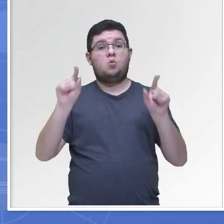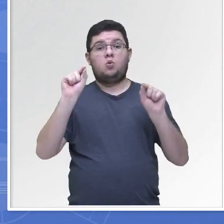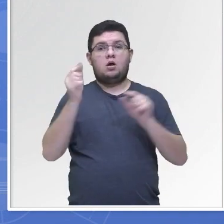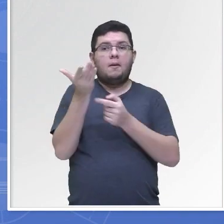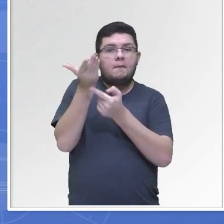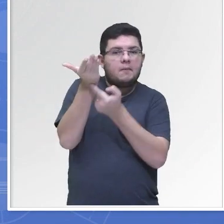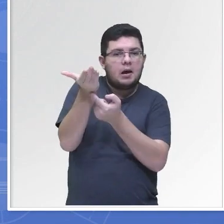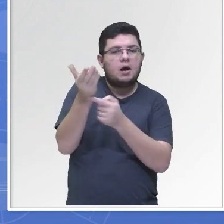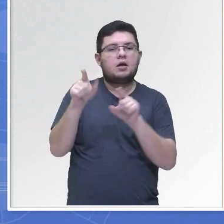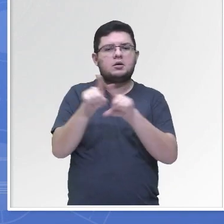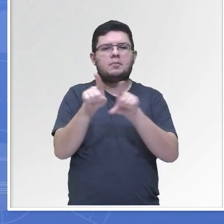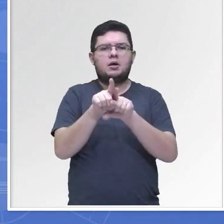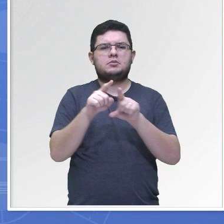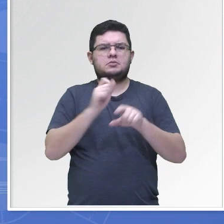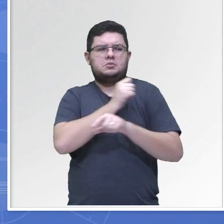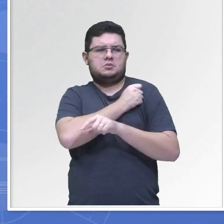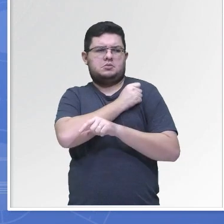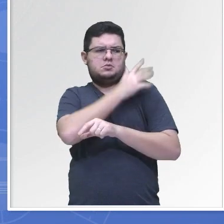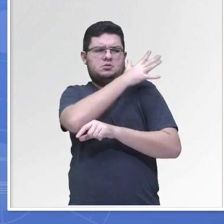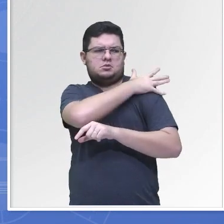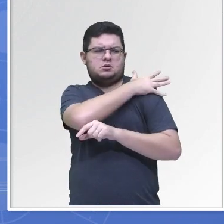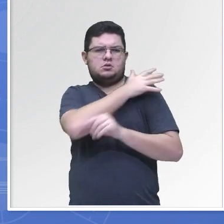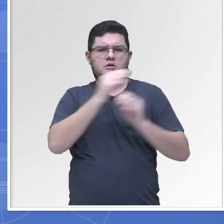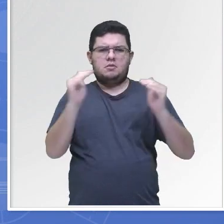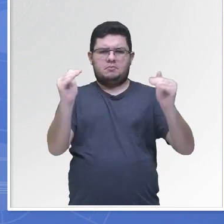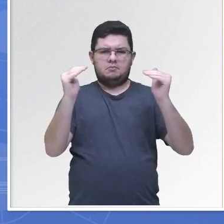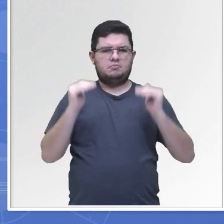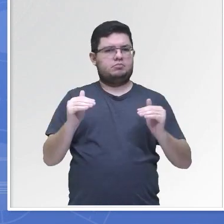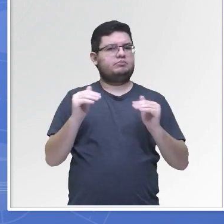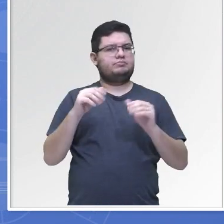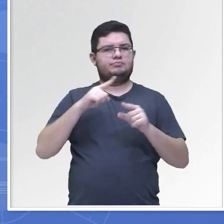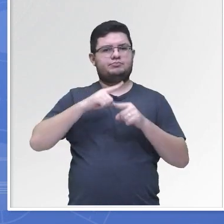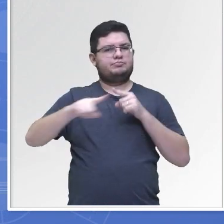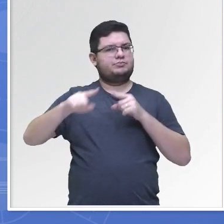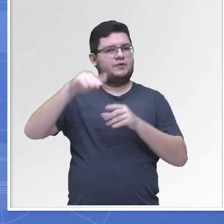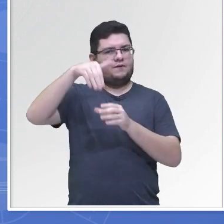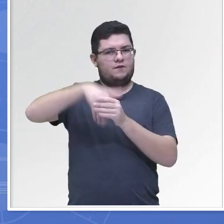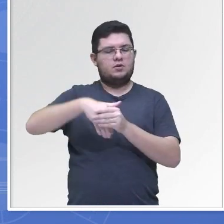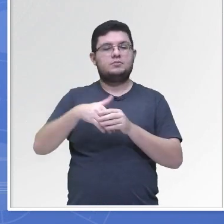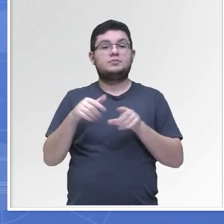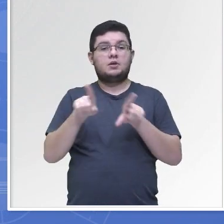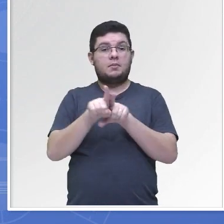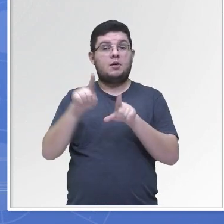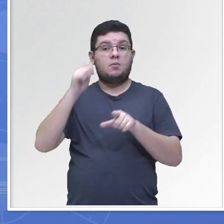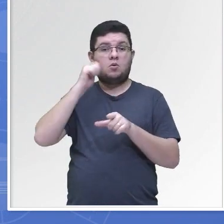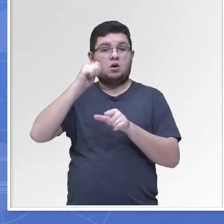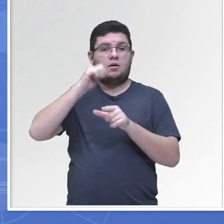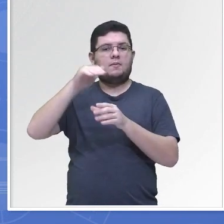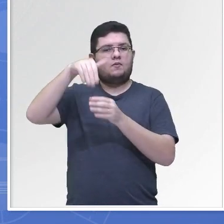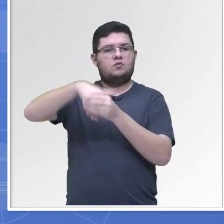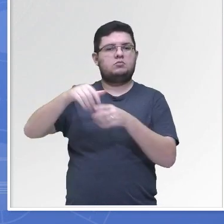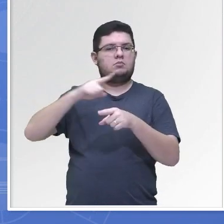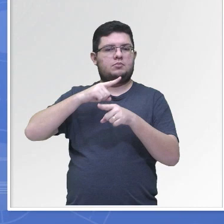a elite cafeicultora, aquela lá que exigiu a Constituição, lançou a candidatura vitoriosa de Prudente